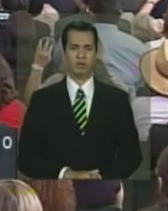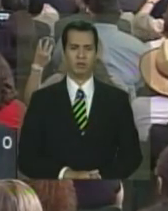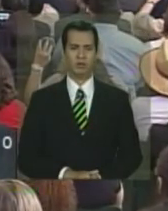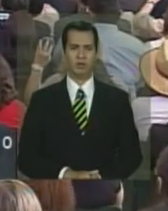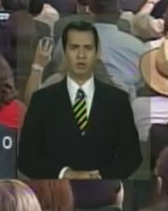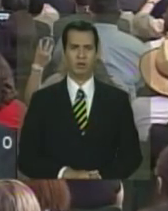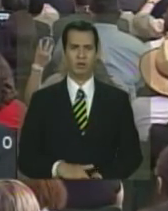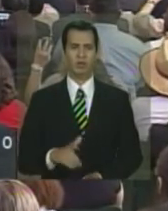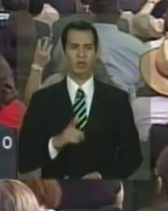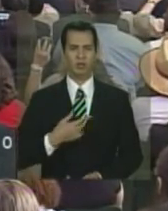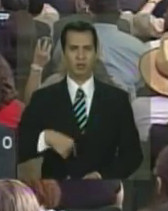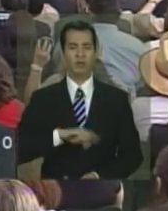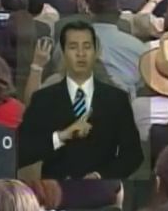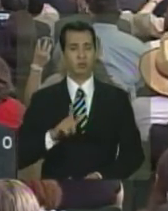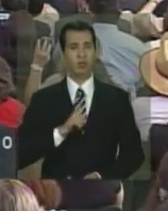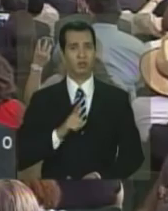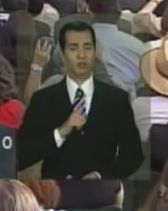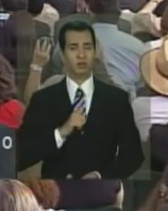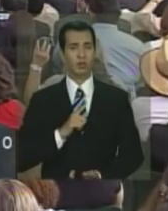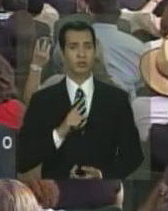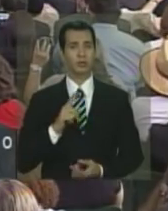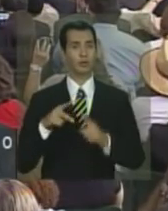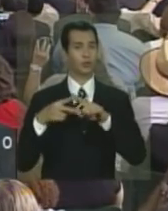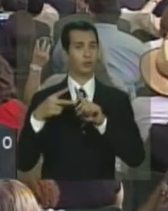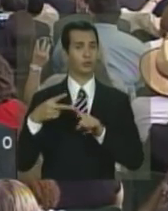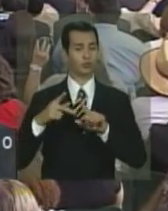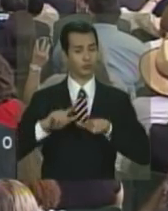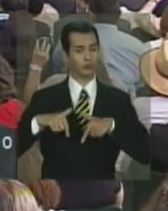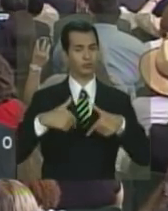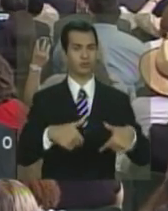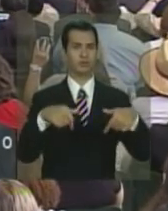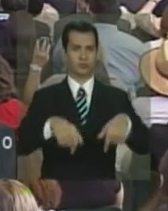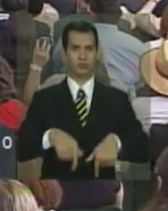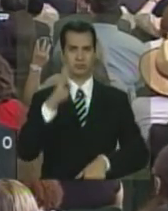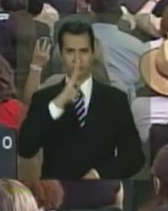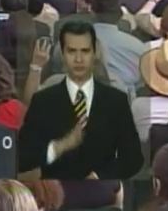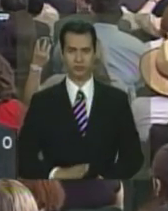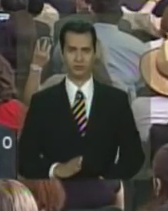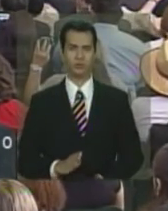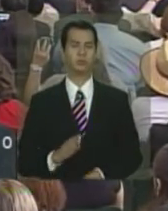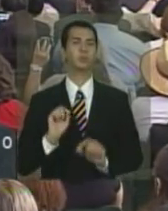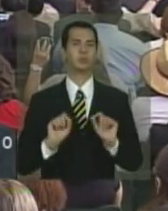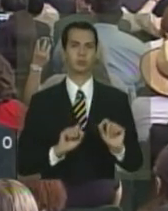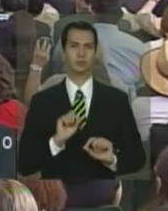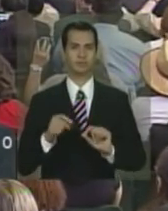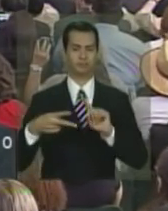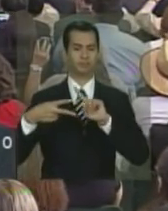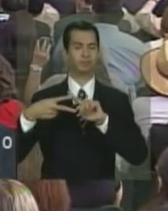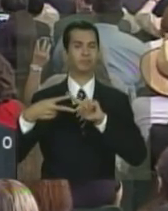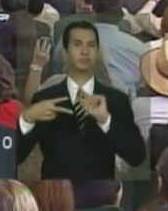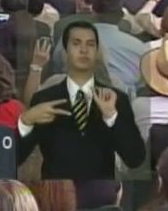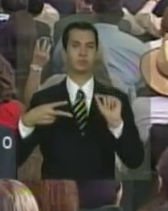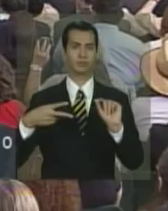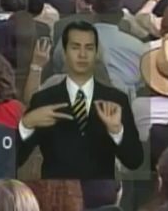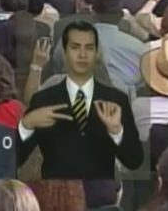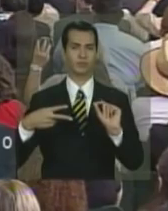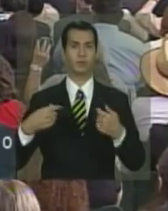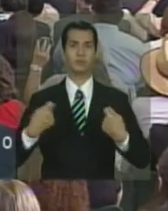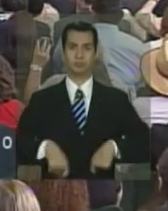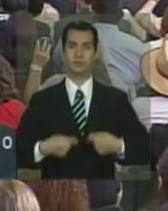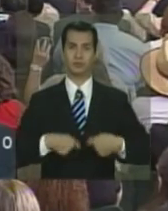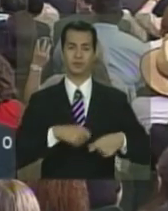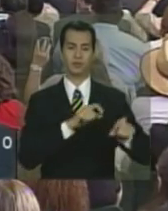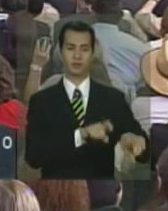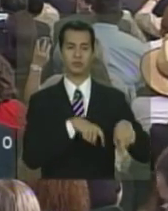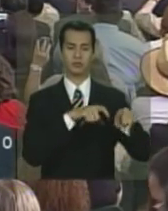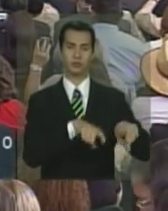dois grandes desafios nesse país. Um deles é desenvolver a